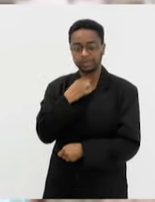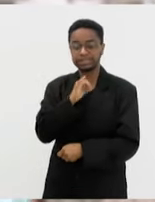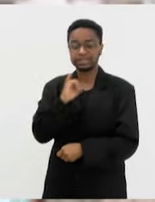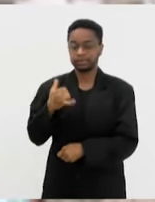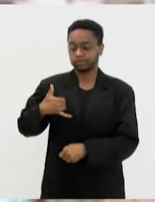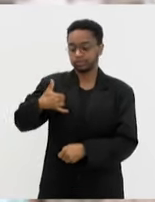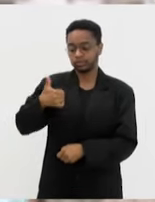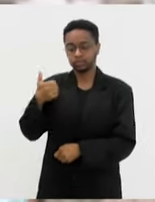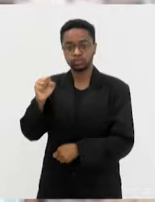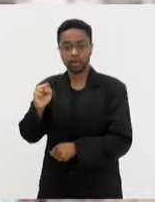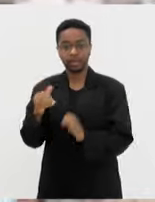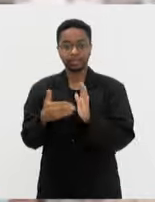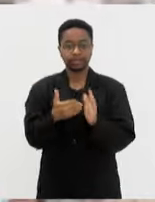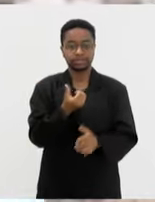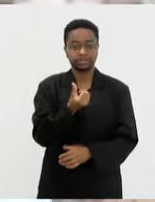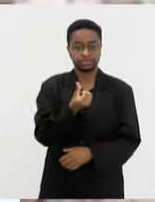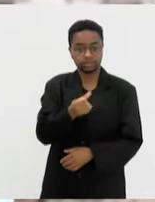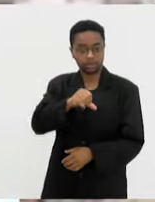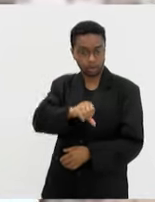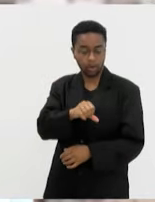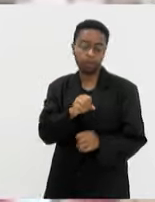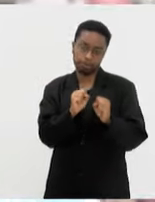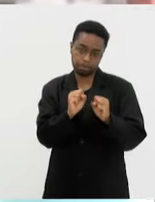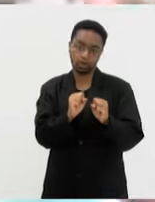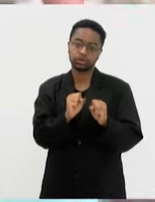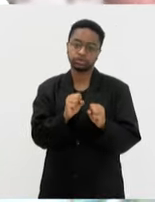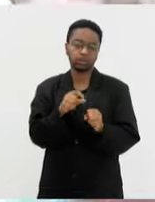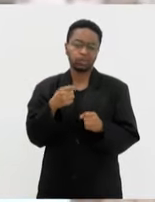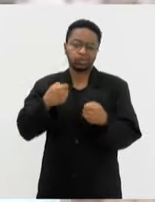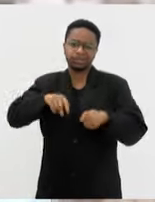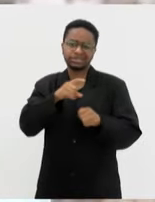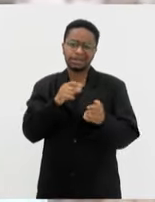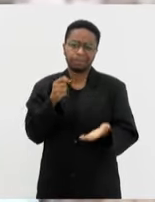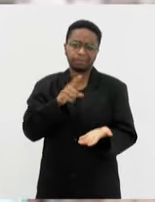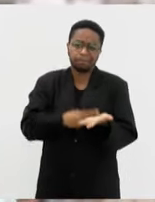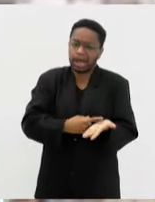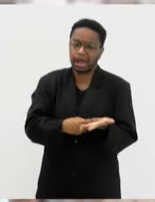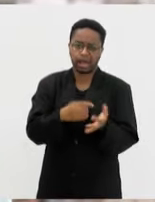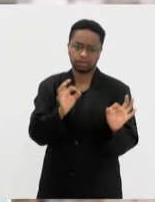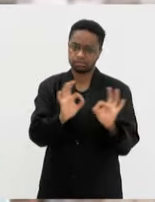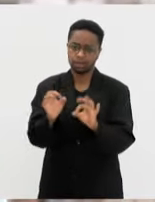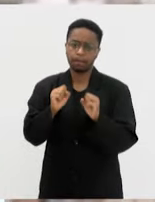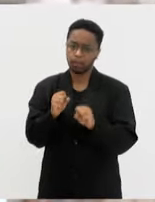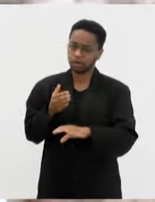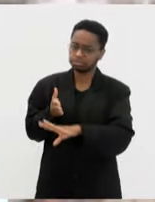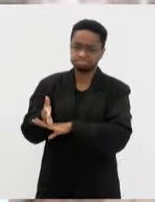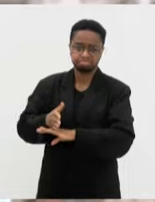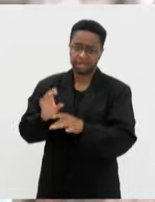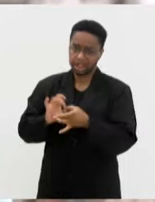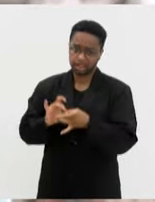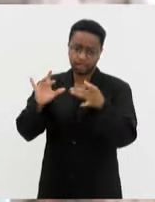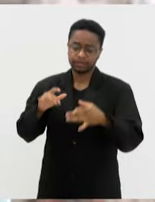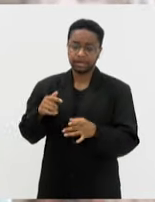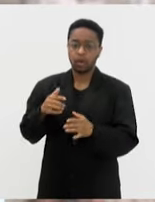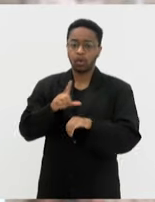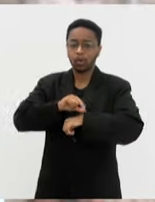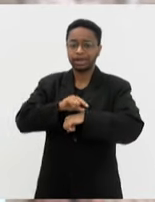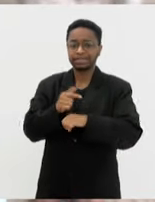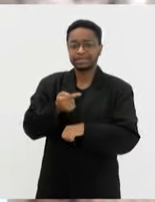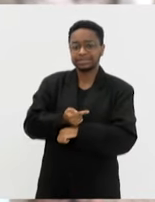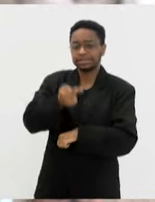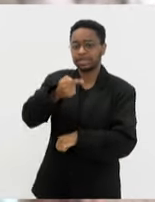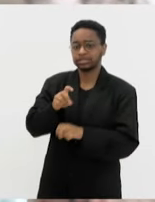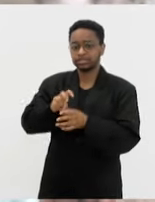que pode marcar a doação se quiser, mas também não precisa. Estou passando aqui, opa, estou no Hemorrio, vou lá. Pode ir, vai ser super bem recebido das 7 da manhã às 18